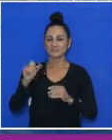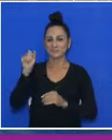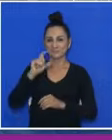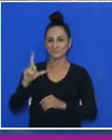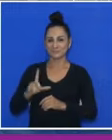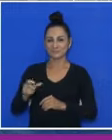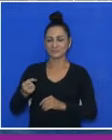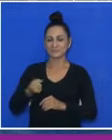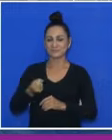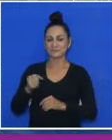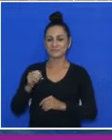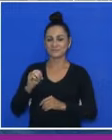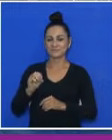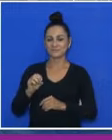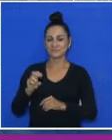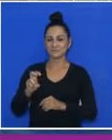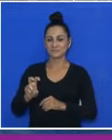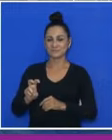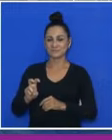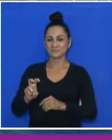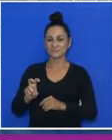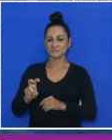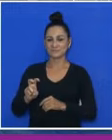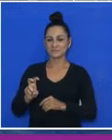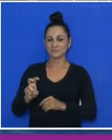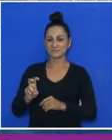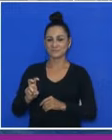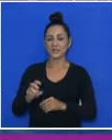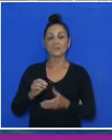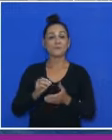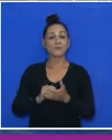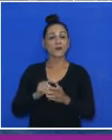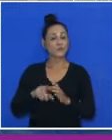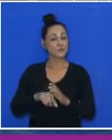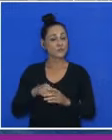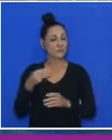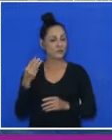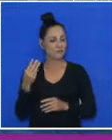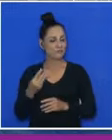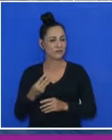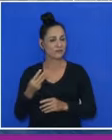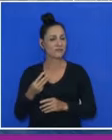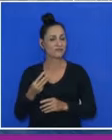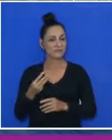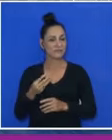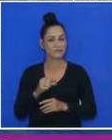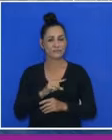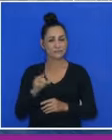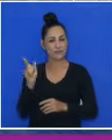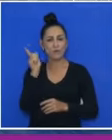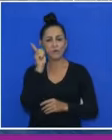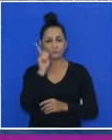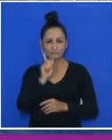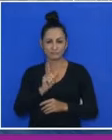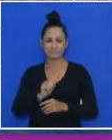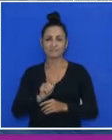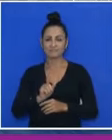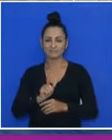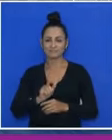05. Azul, 05. Faltam apenas 3 números. Você ainda tem